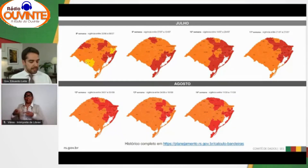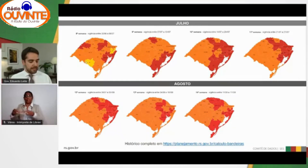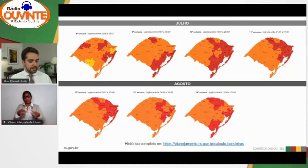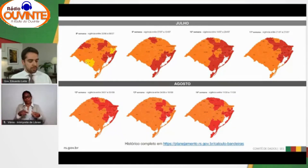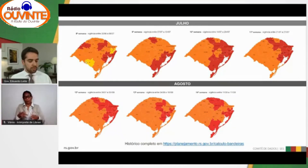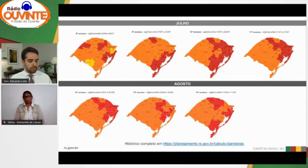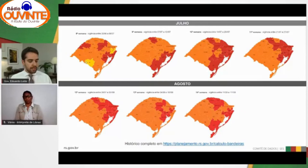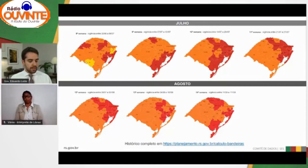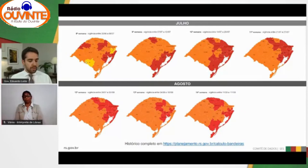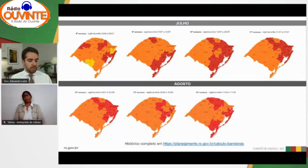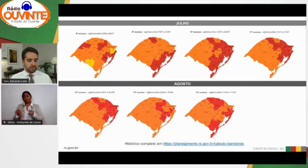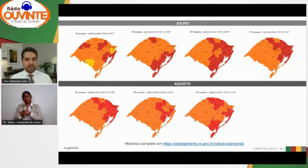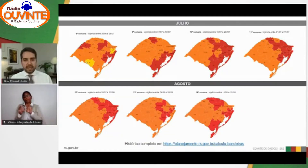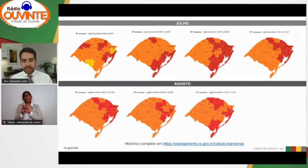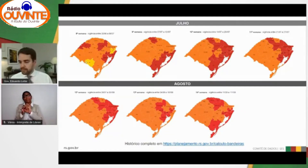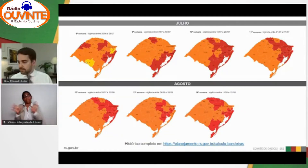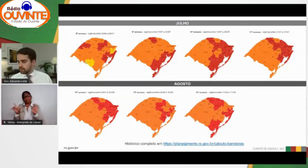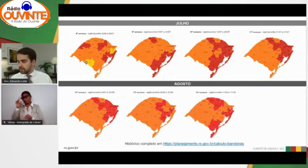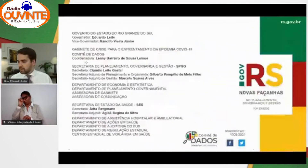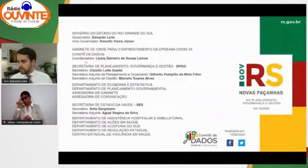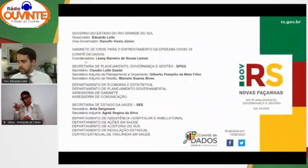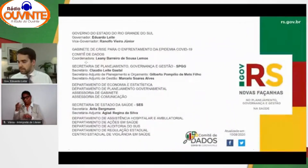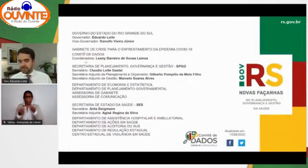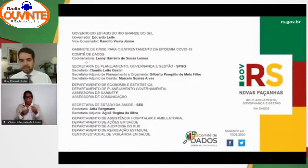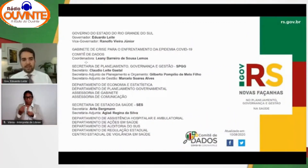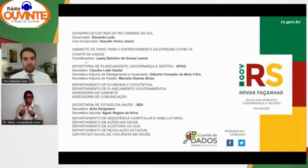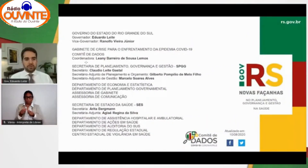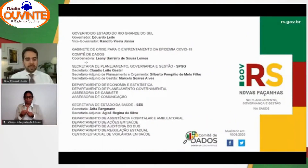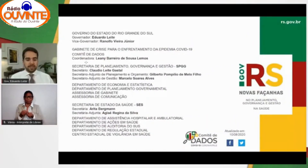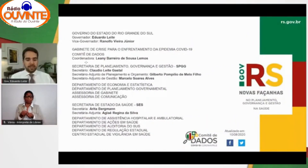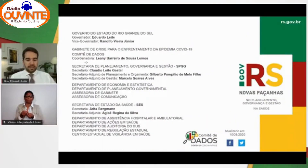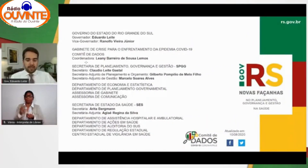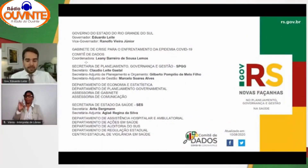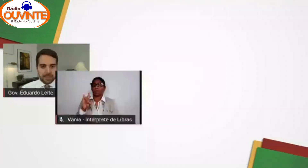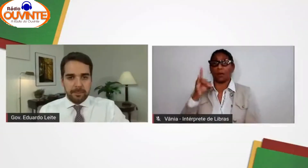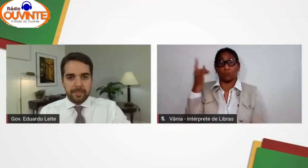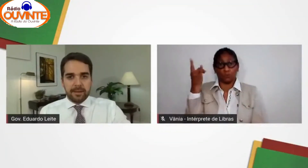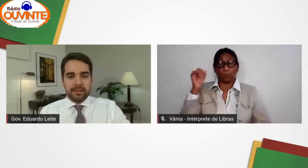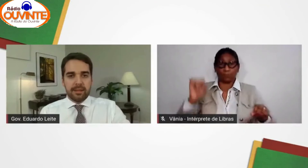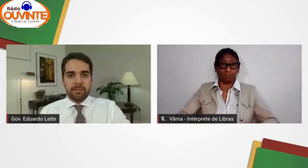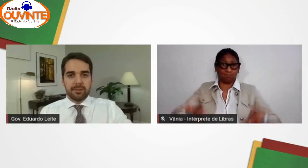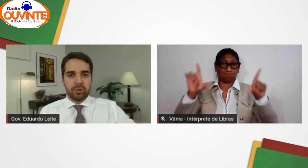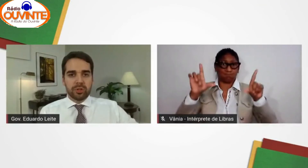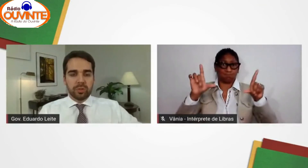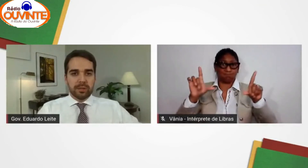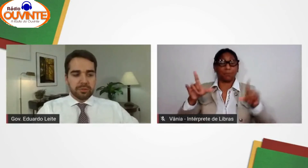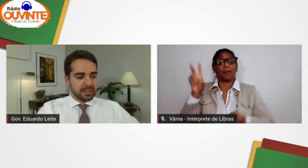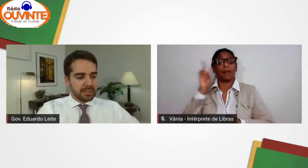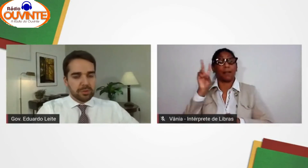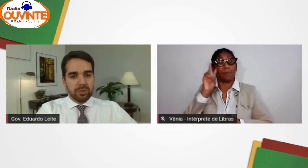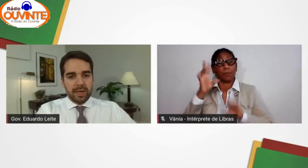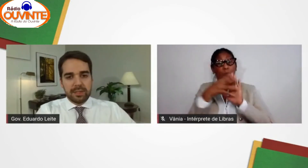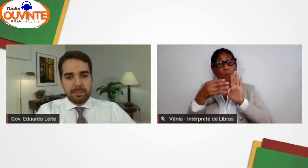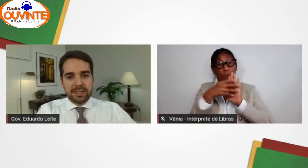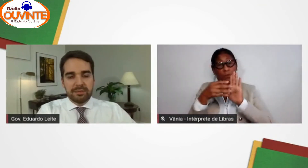disponibilidade da estrutura hospitalar. Então, acho que era esta a última lâmina. lembrando que o nosso modelo do